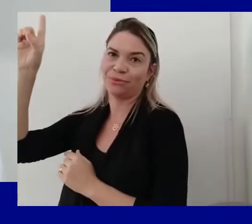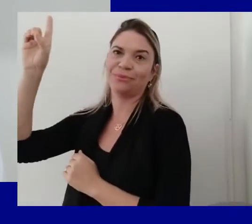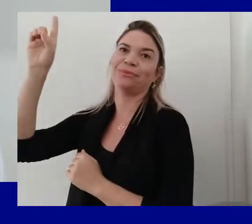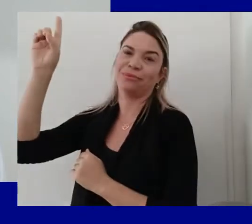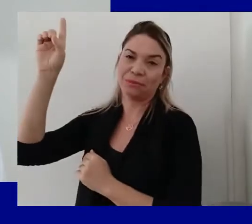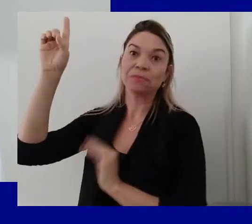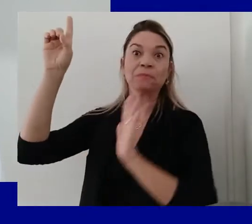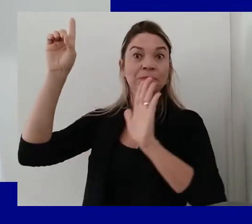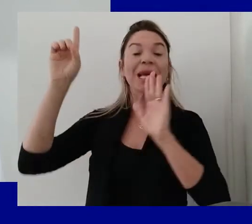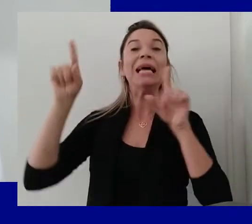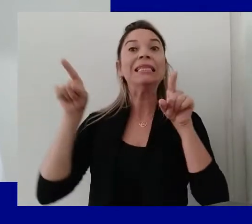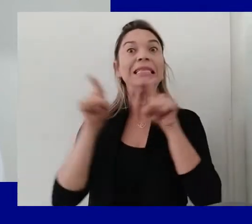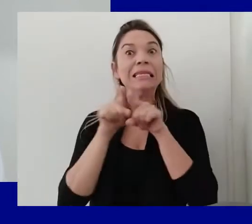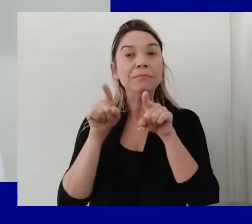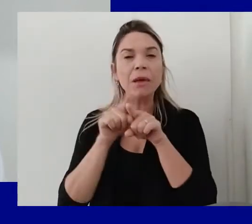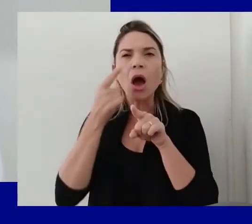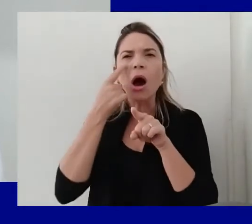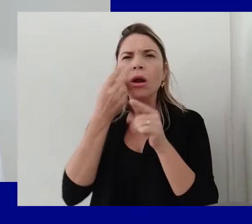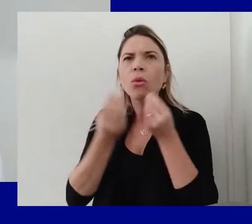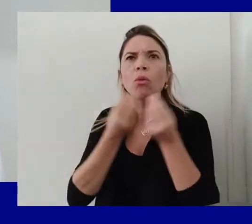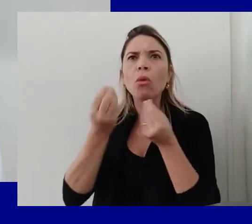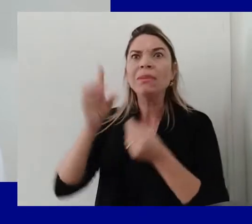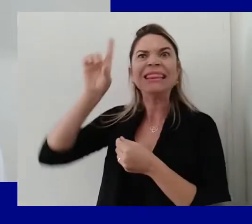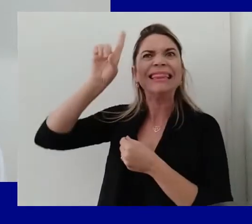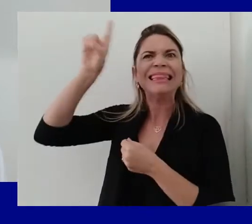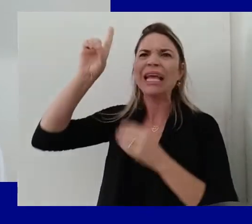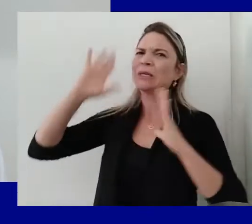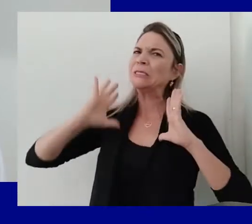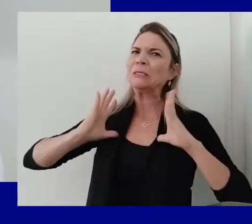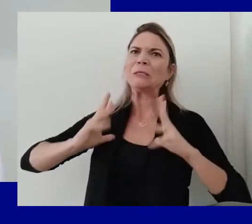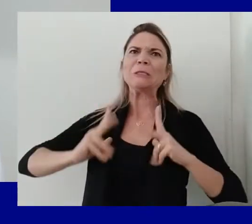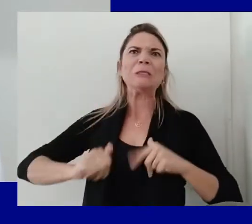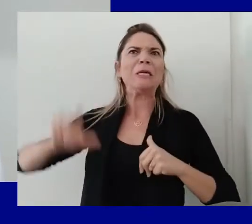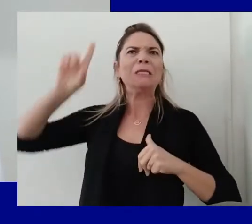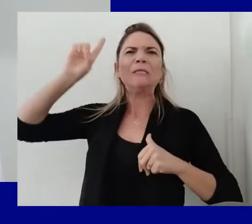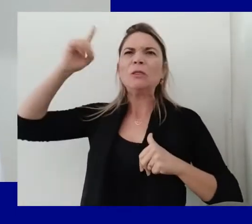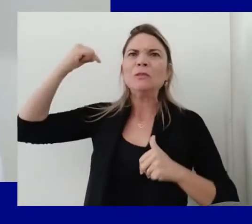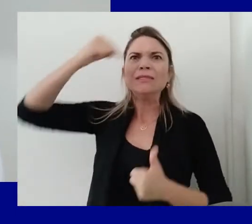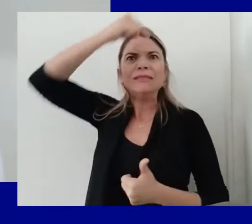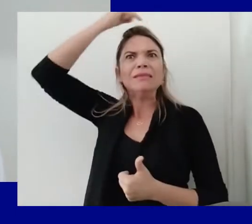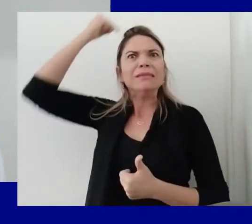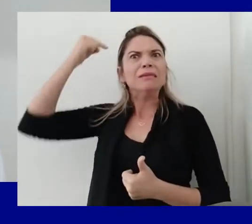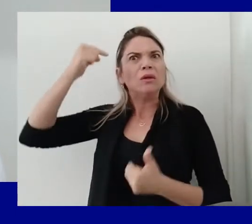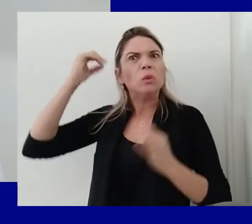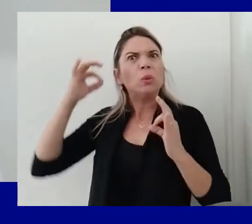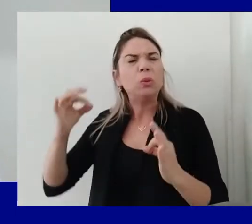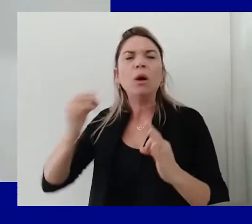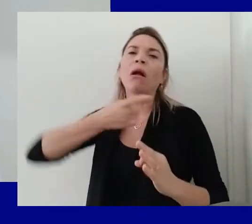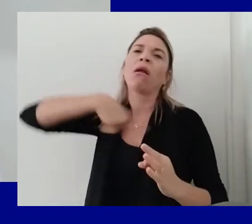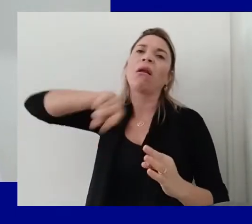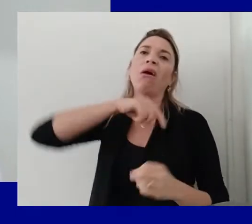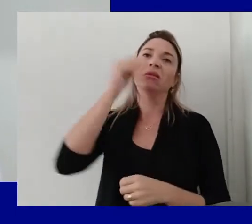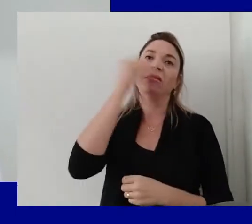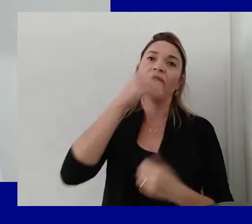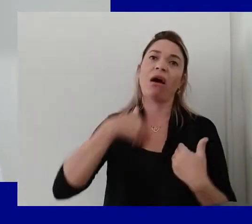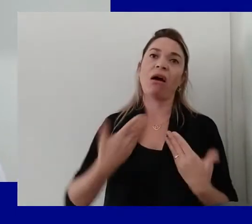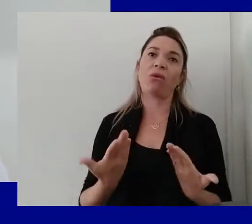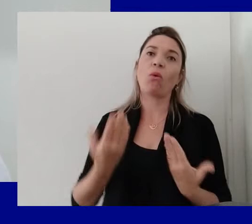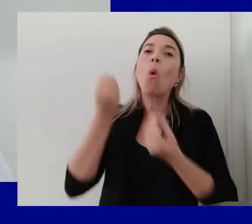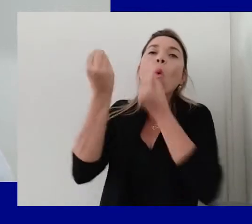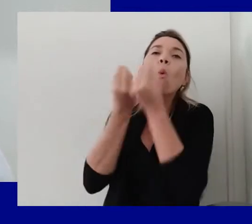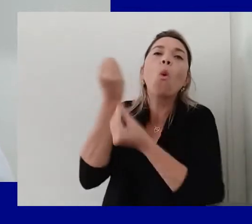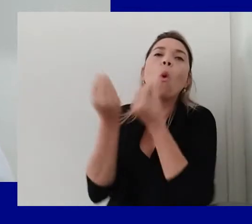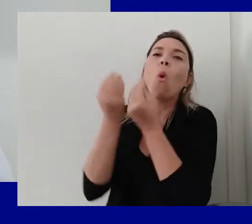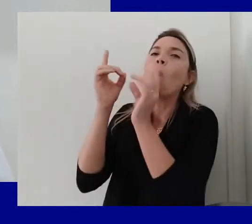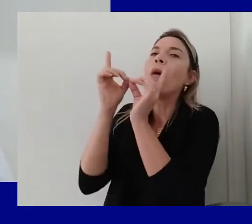entre o poder de Deus, a santidade de Deus e a nossa fraqueza, a nossa limitação, o nosso pecado. Por